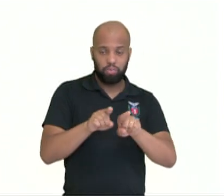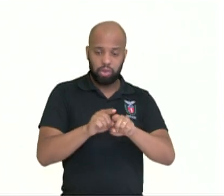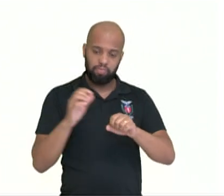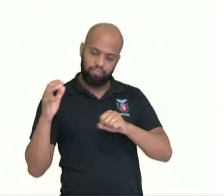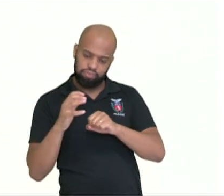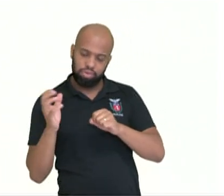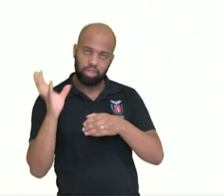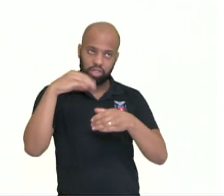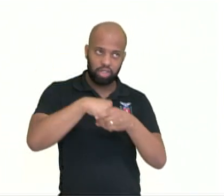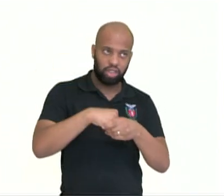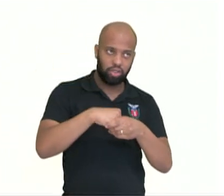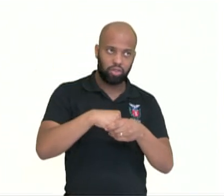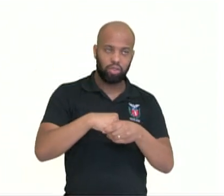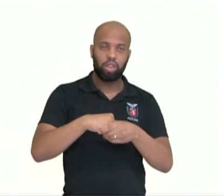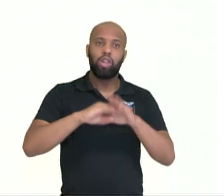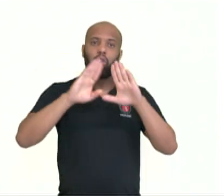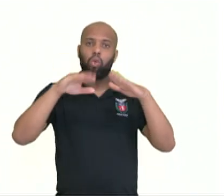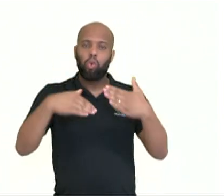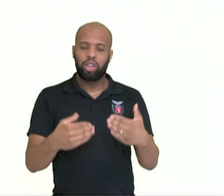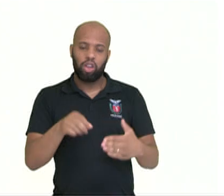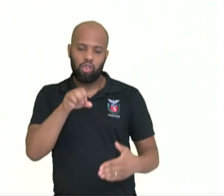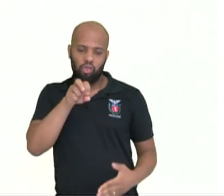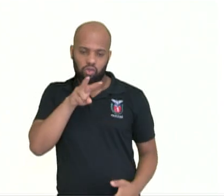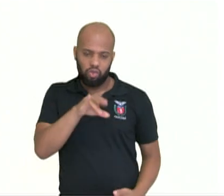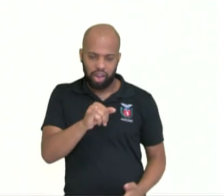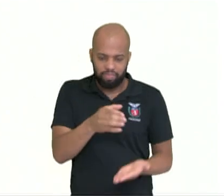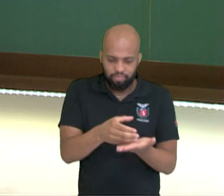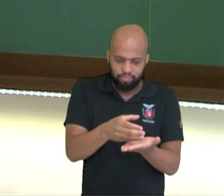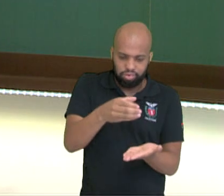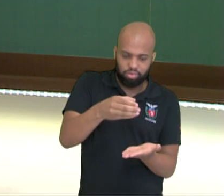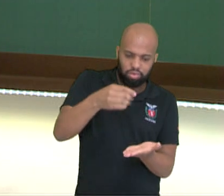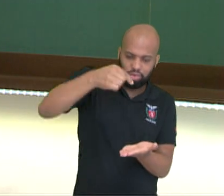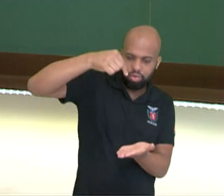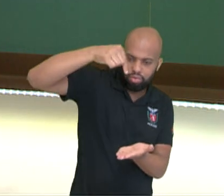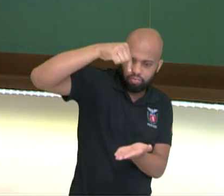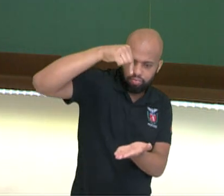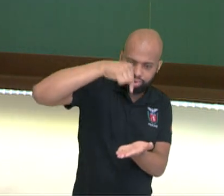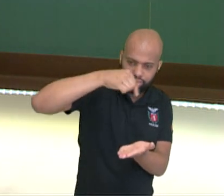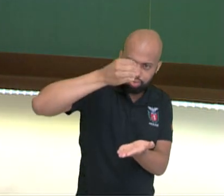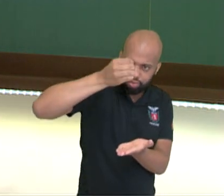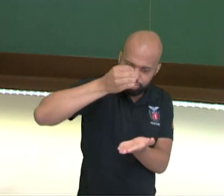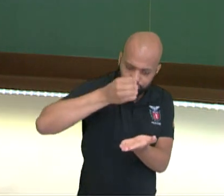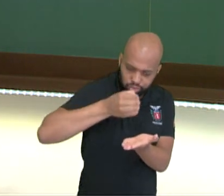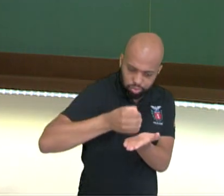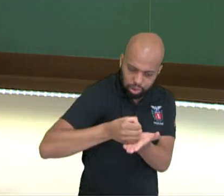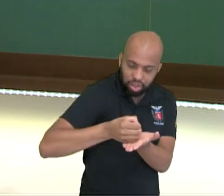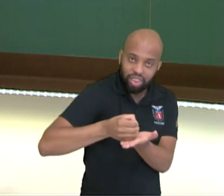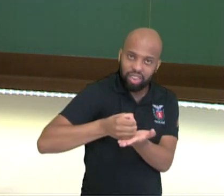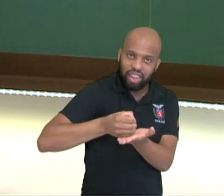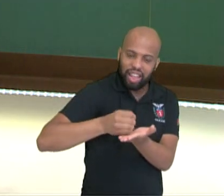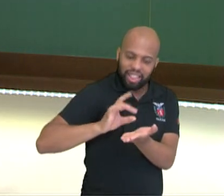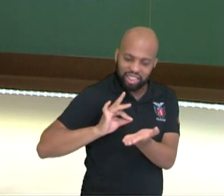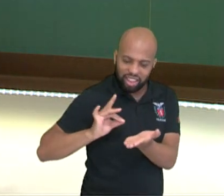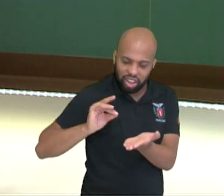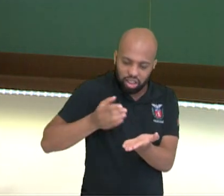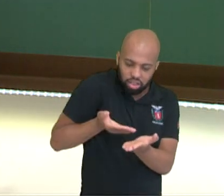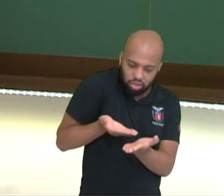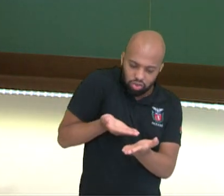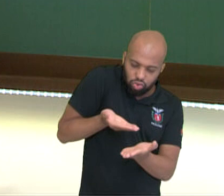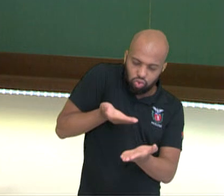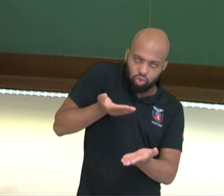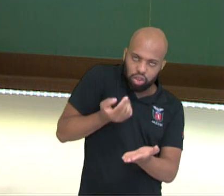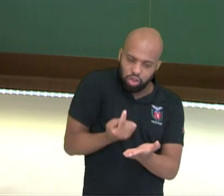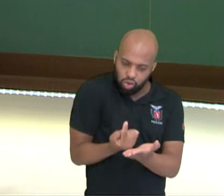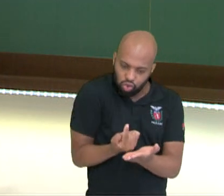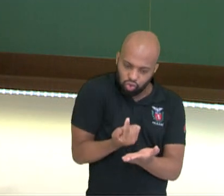tirar um pouco do ar aqui do bulbo para que o líquido tome aquele espaço, ok? O que acontece é o seguinte, há